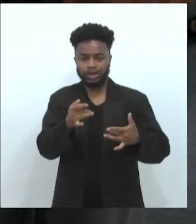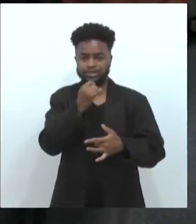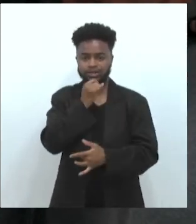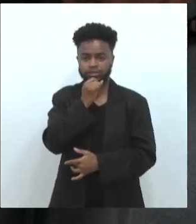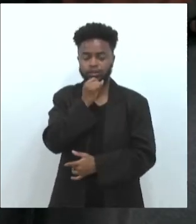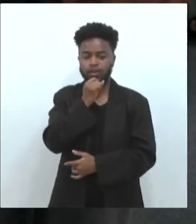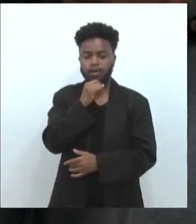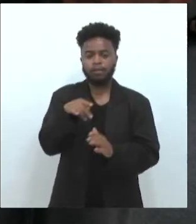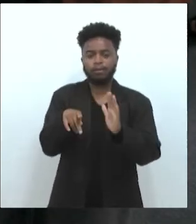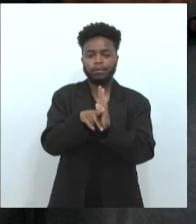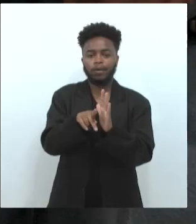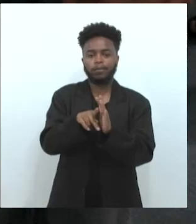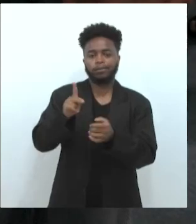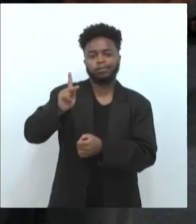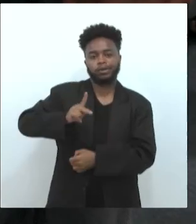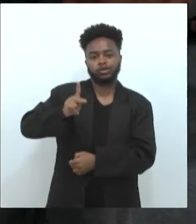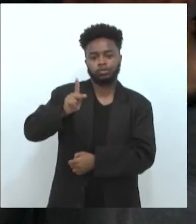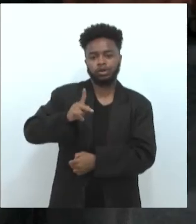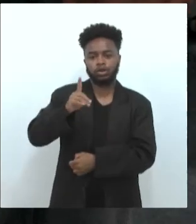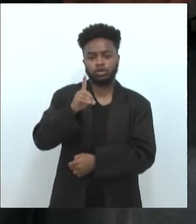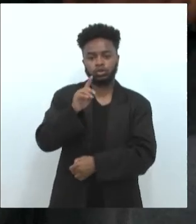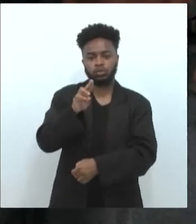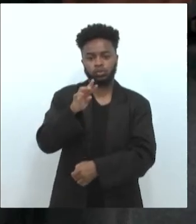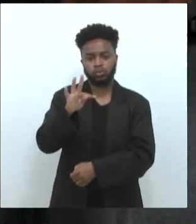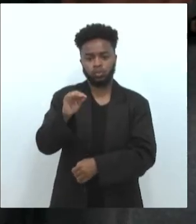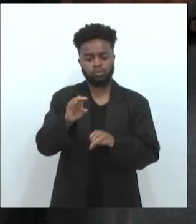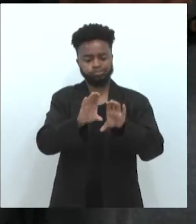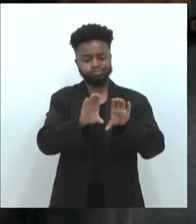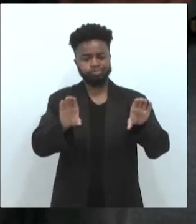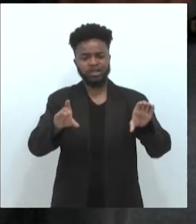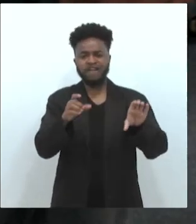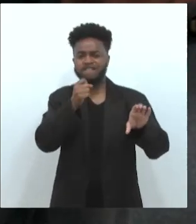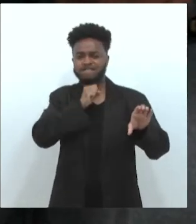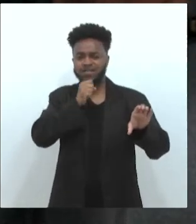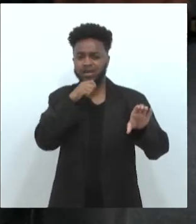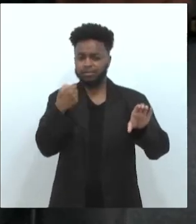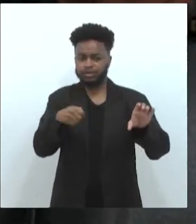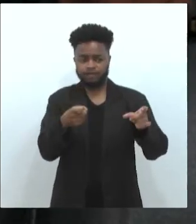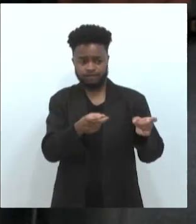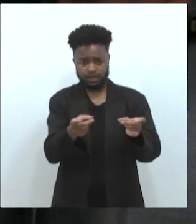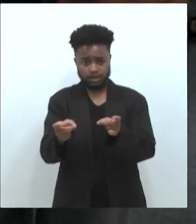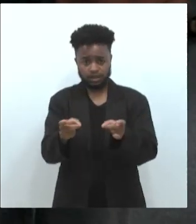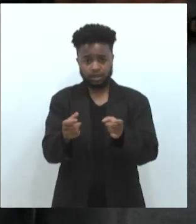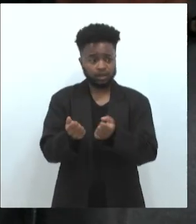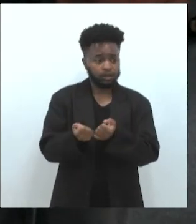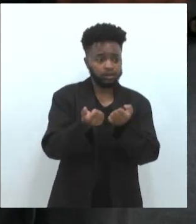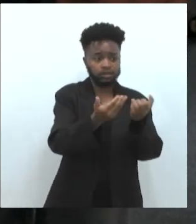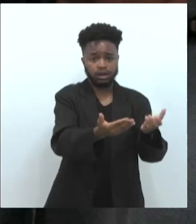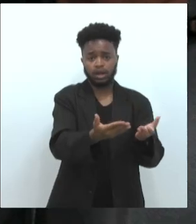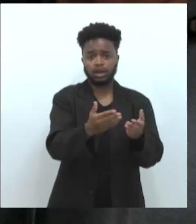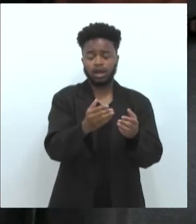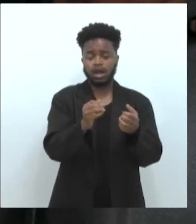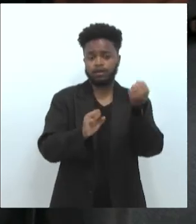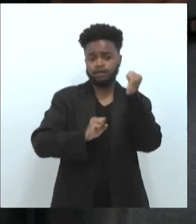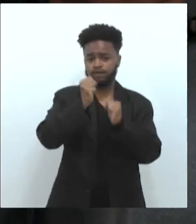Petrobras, né? Ficam velhos, tem que ser vendidos, isso vai para uma siderúrgica. Não tem sentido você vender